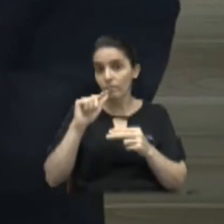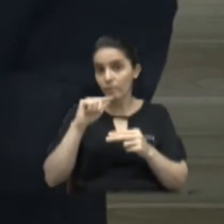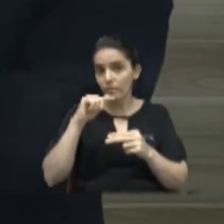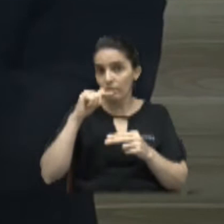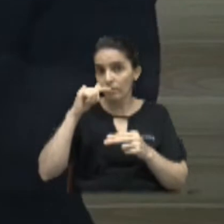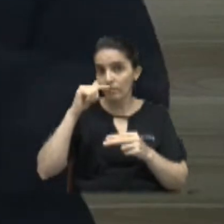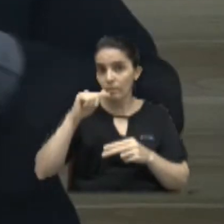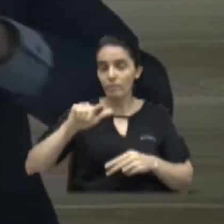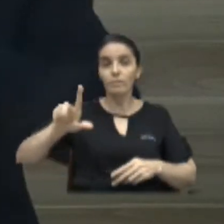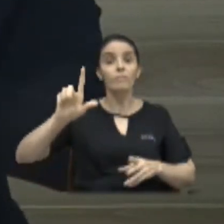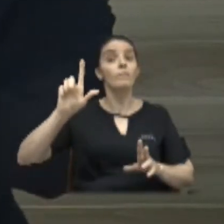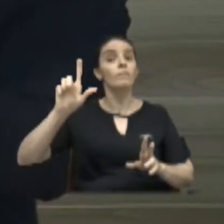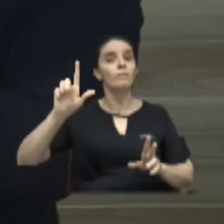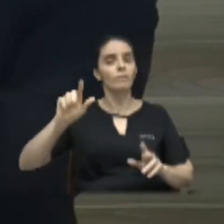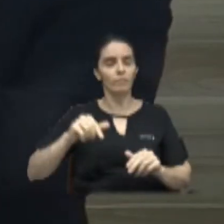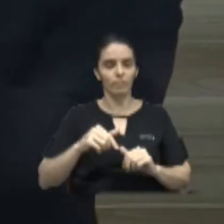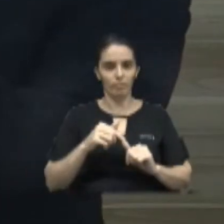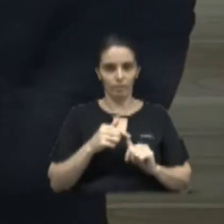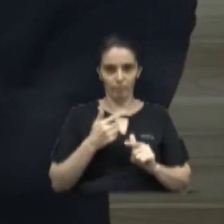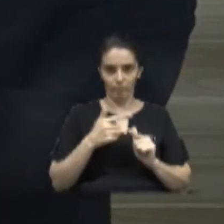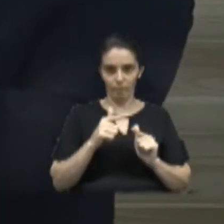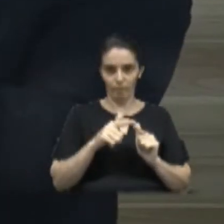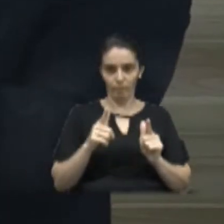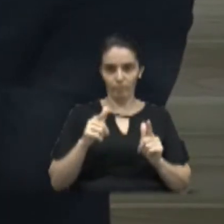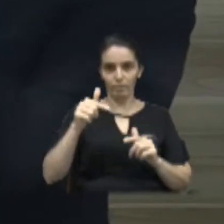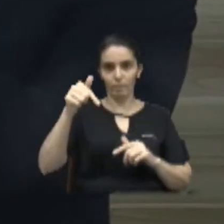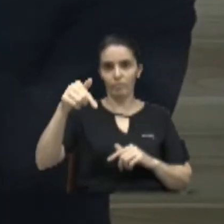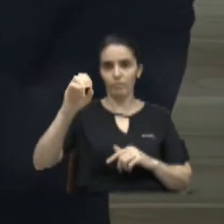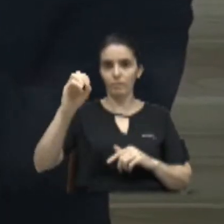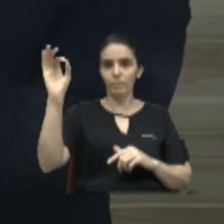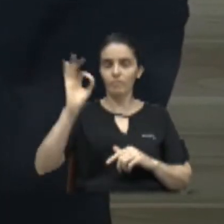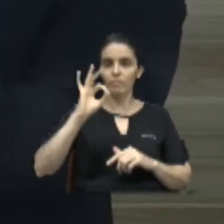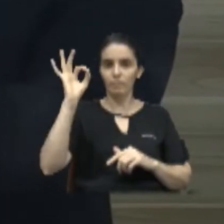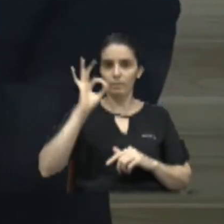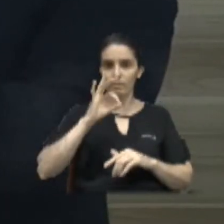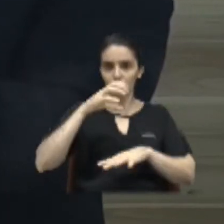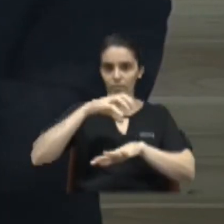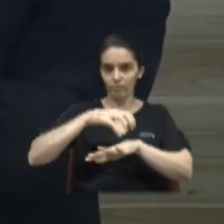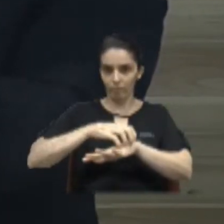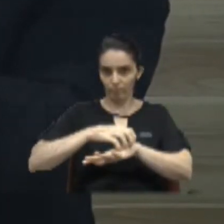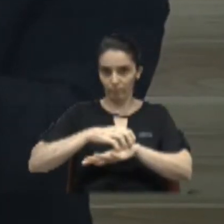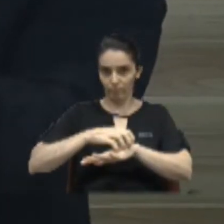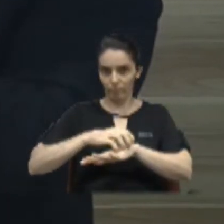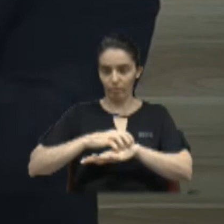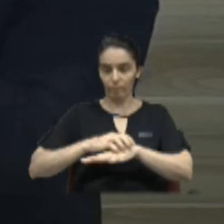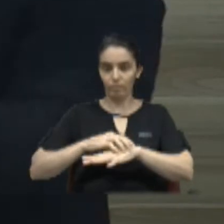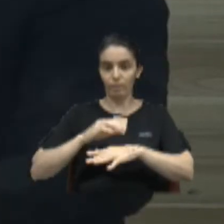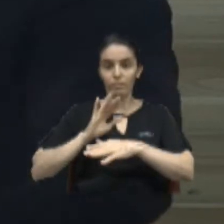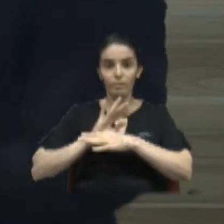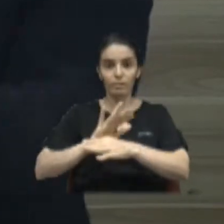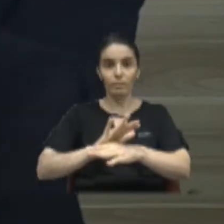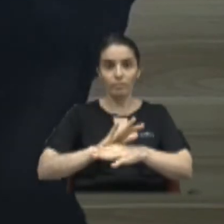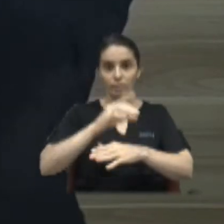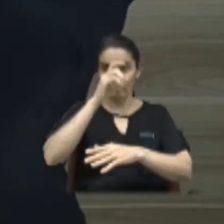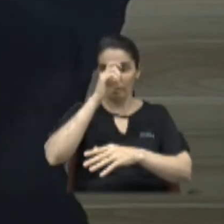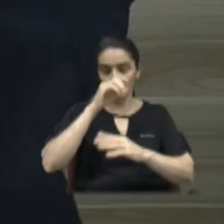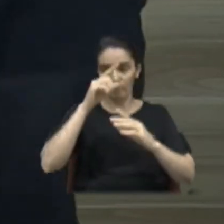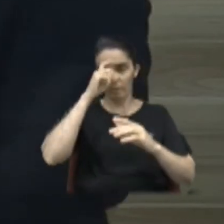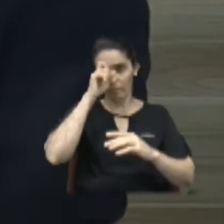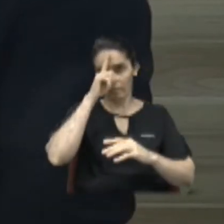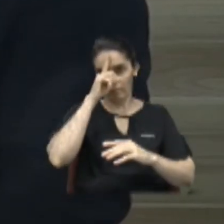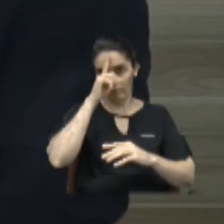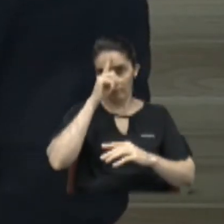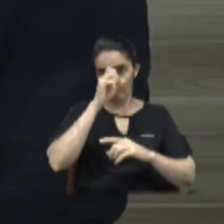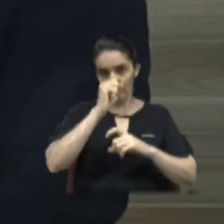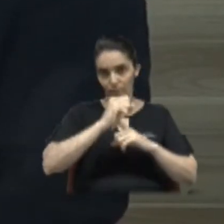de consulta, 70% do volume hoje no pronto-socorro da Santa Casa é por atenção primária. Falta de